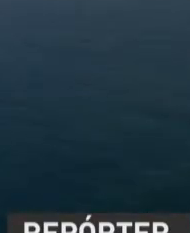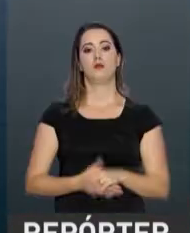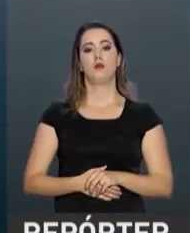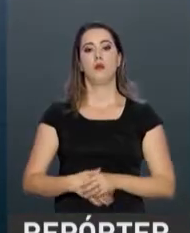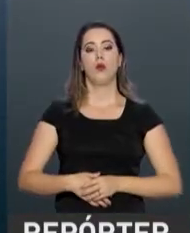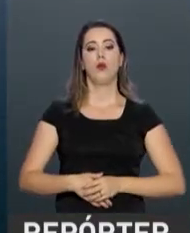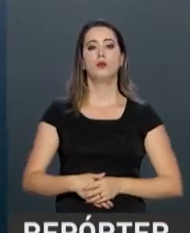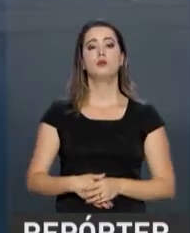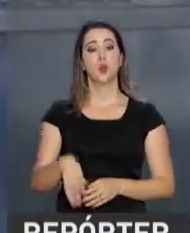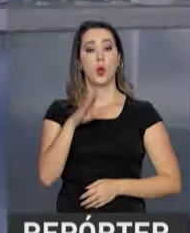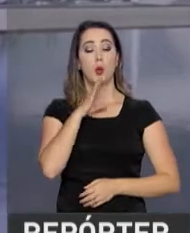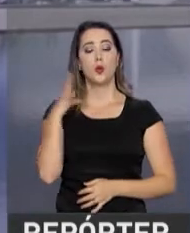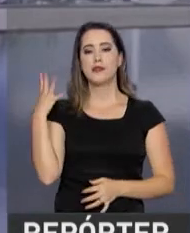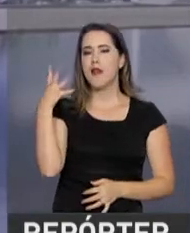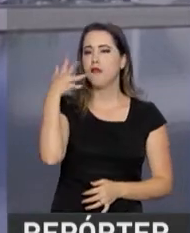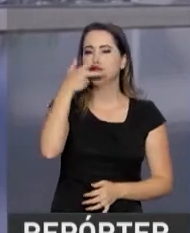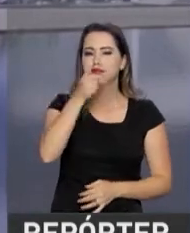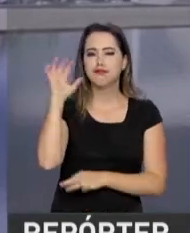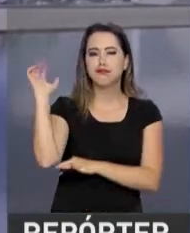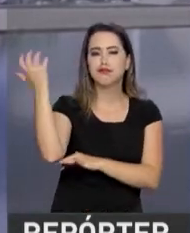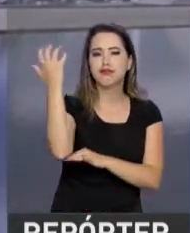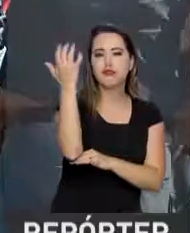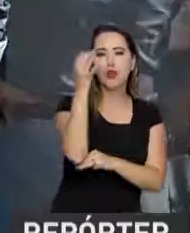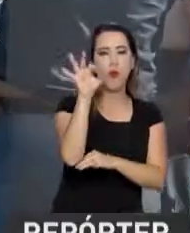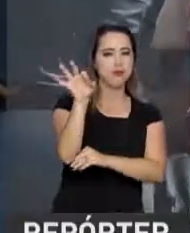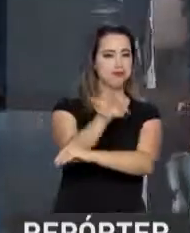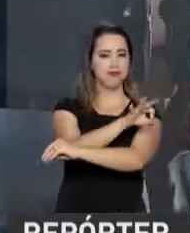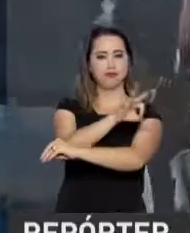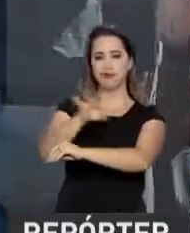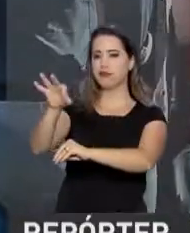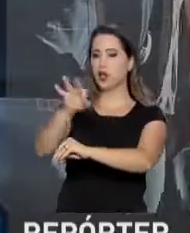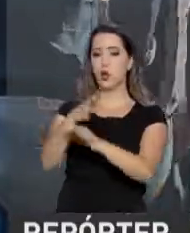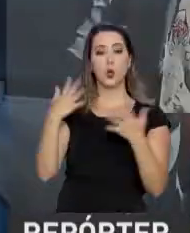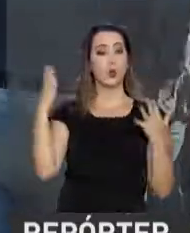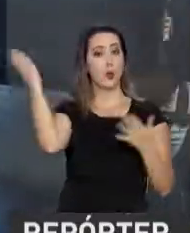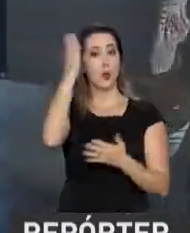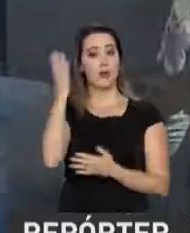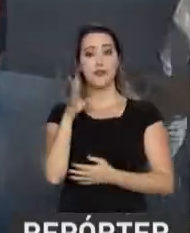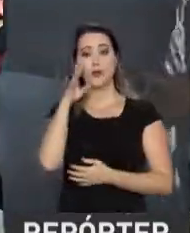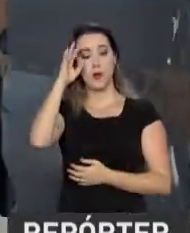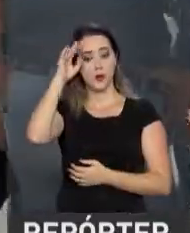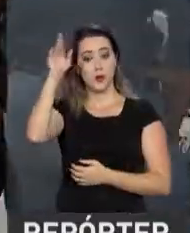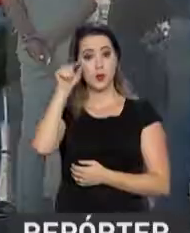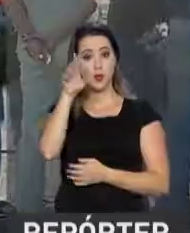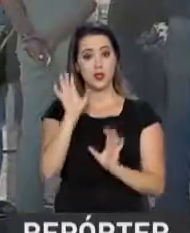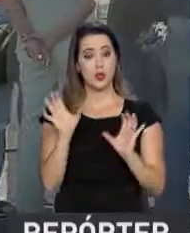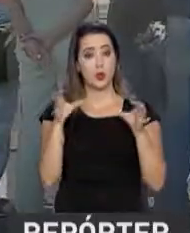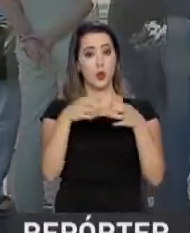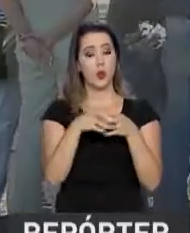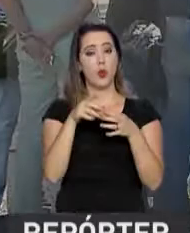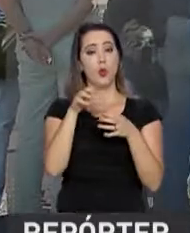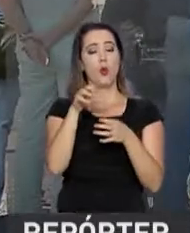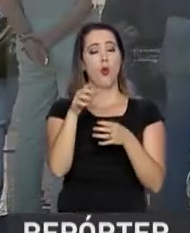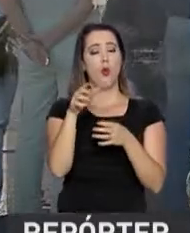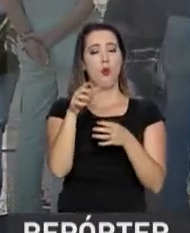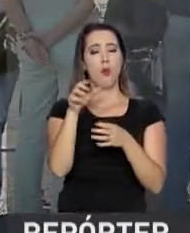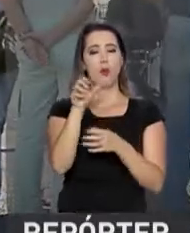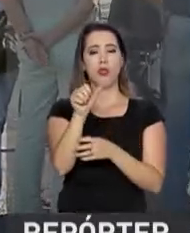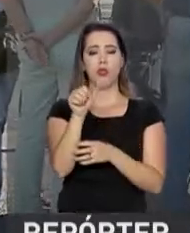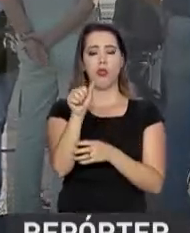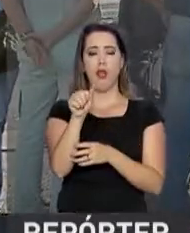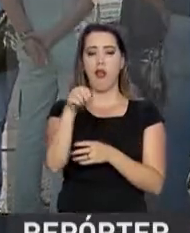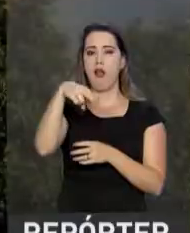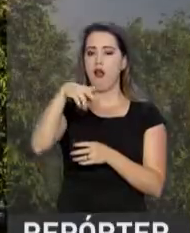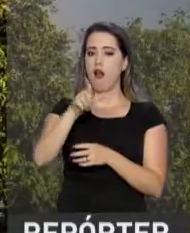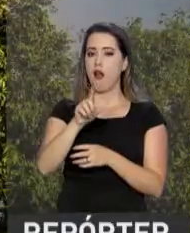Conhecer as belezas naturais e arquitetônicas do Brasil é o sonho desses turistas alemães que vieram passar 2 semanas